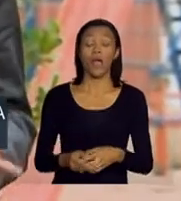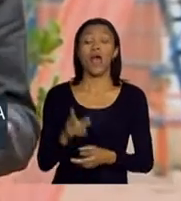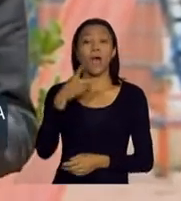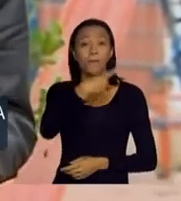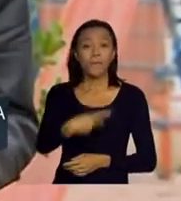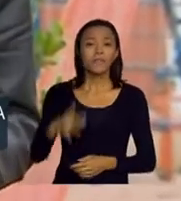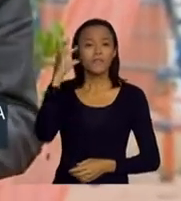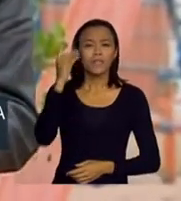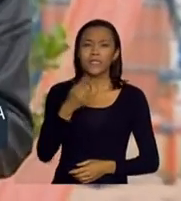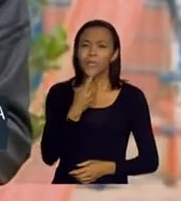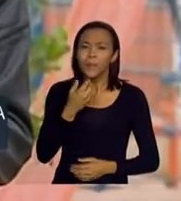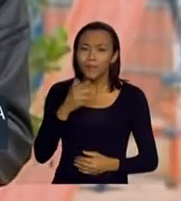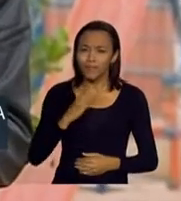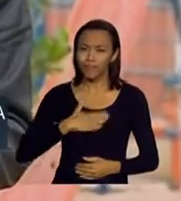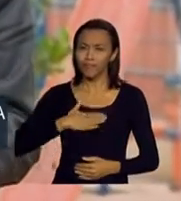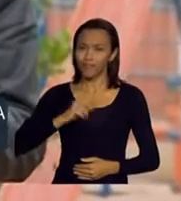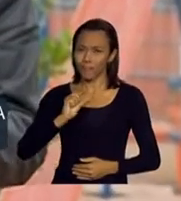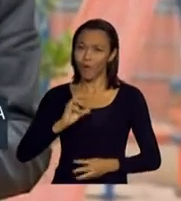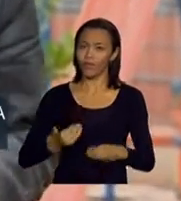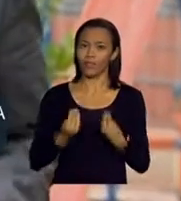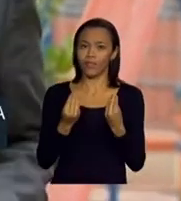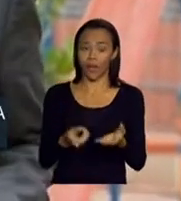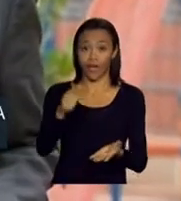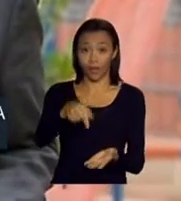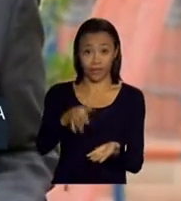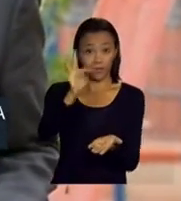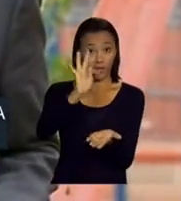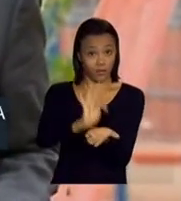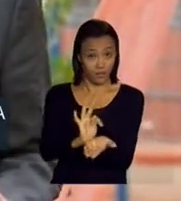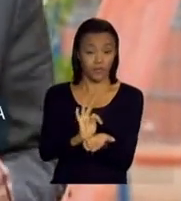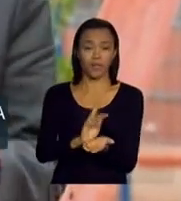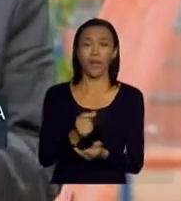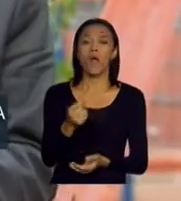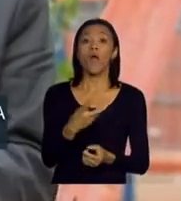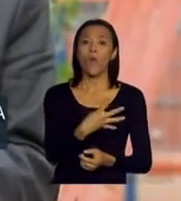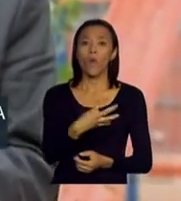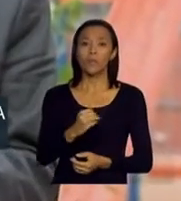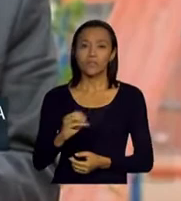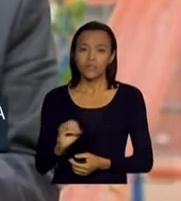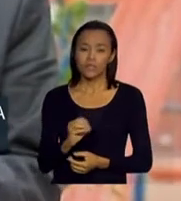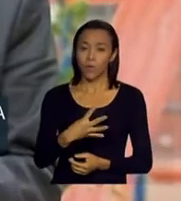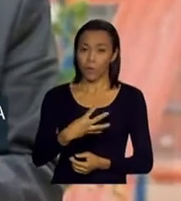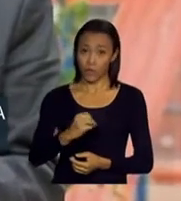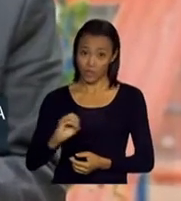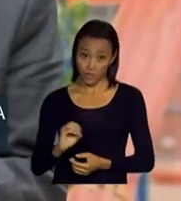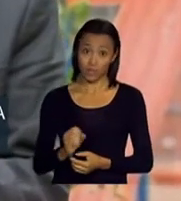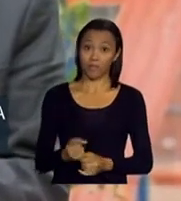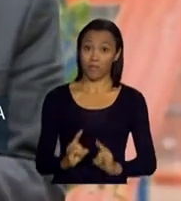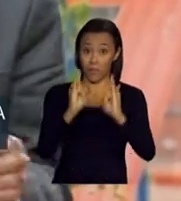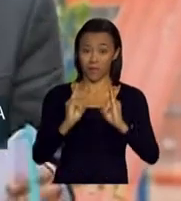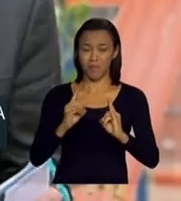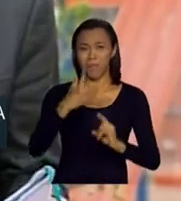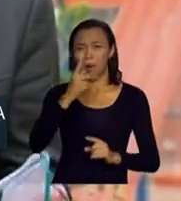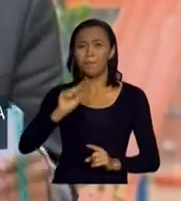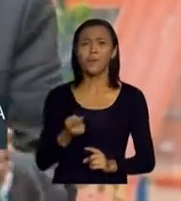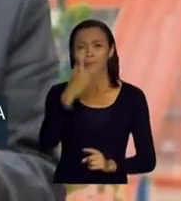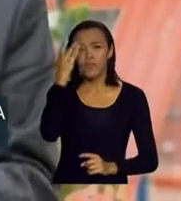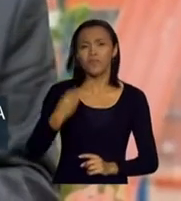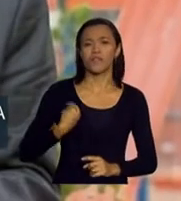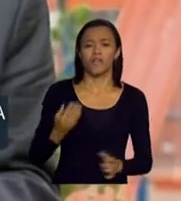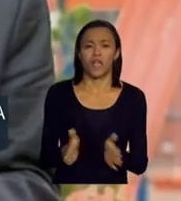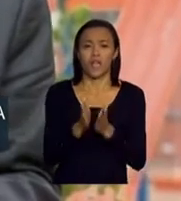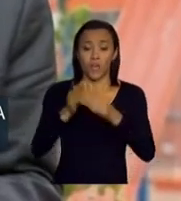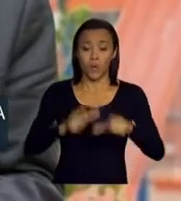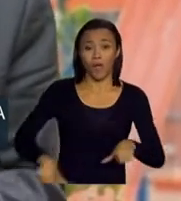Rousseff entrega daqui a pouco aqui em Teresina 400 apartamentos para 1600 pessoas que viviam em áreas de